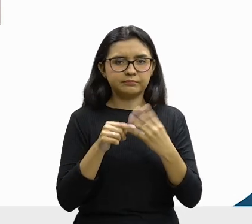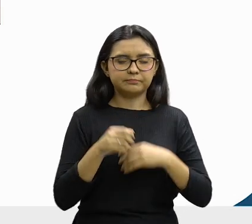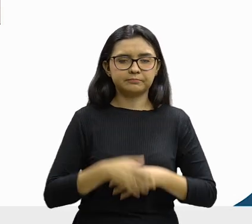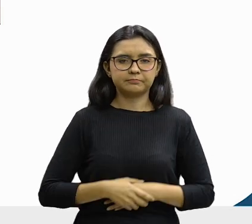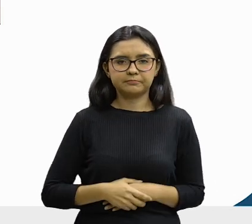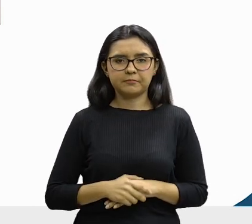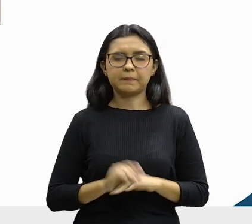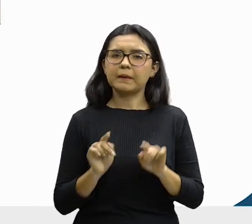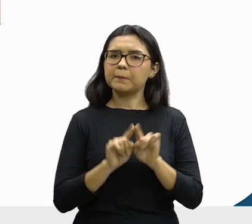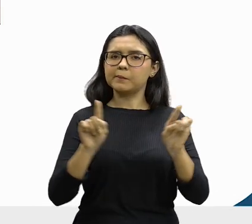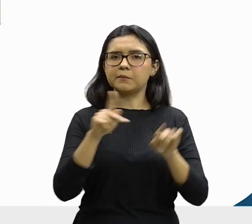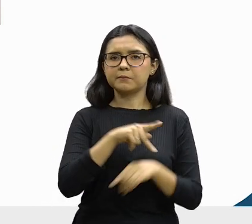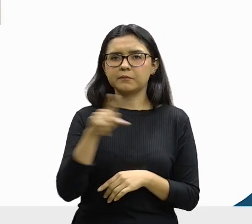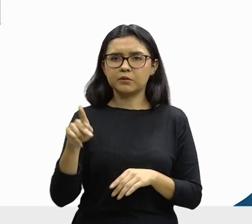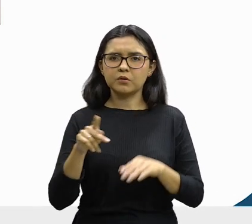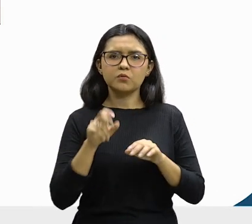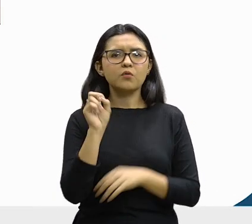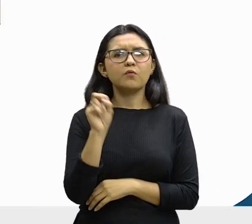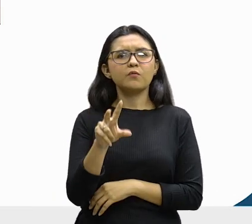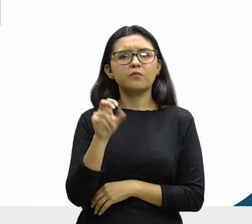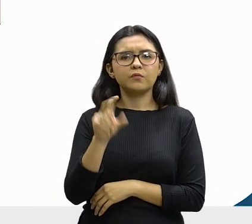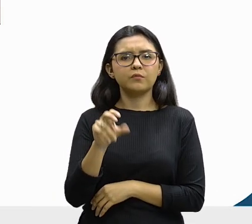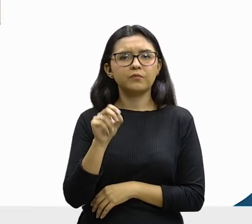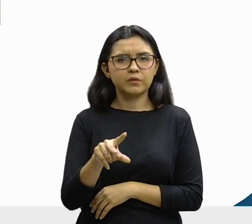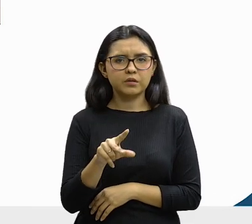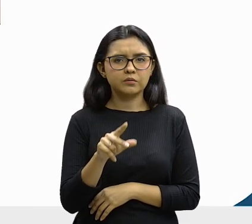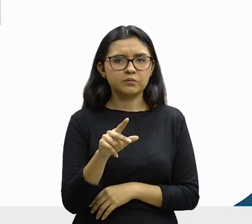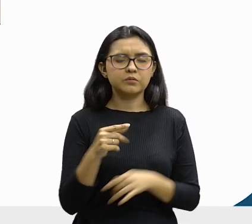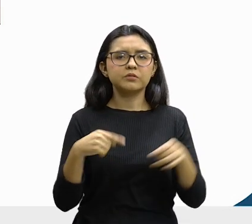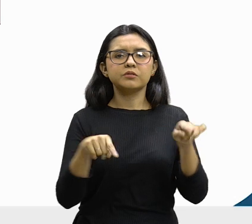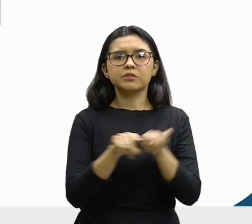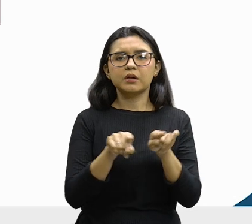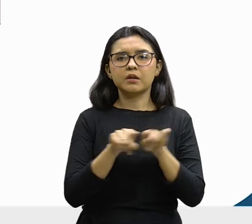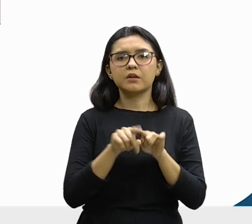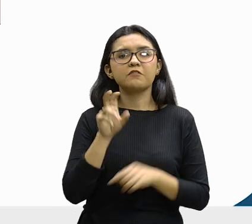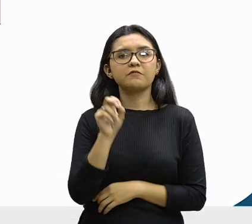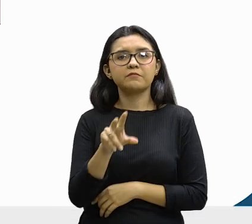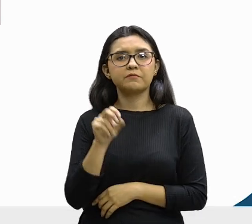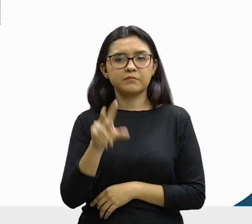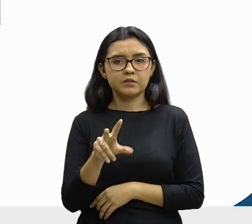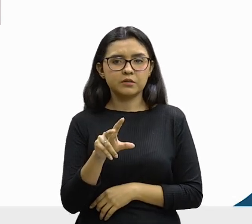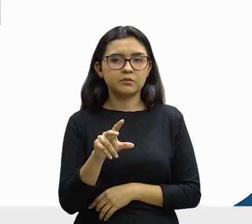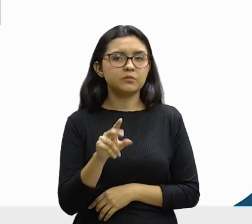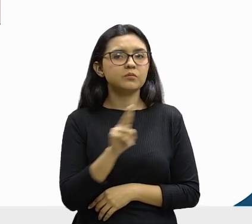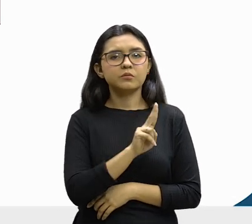Mas, prof, o tal do vírus Maiaro e do vírus ali,